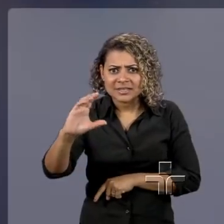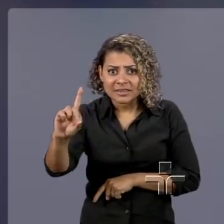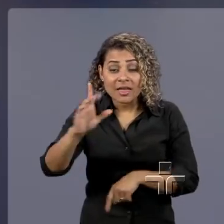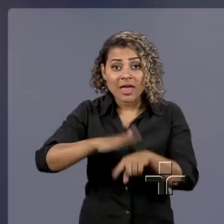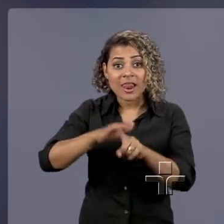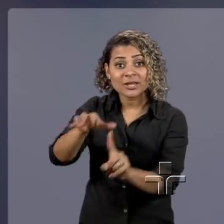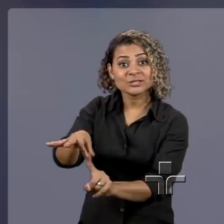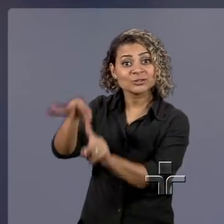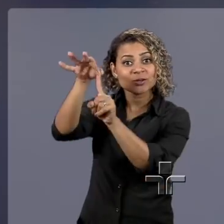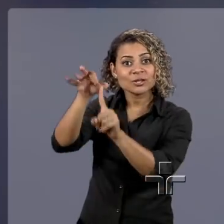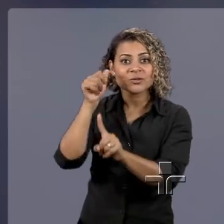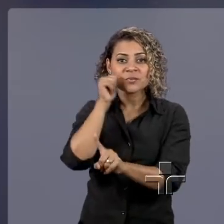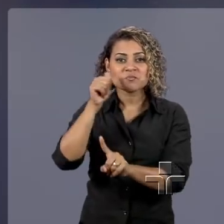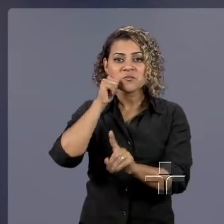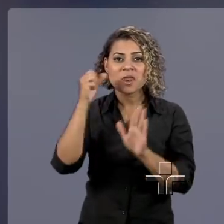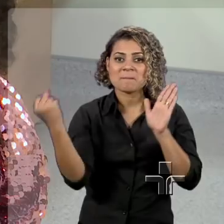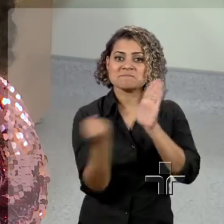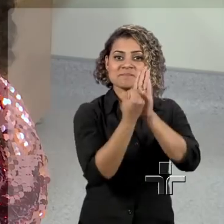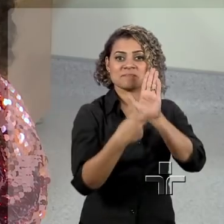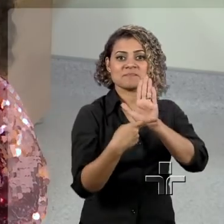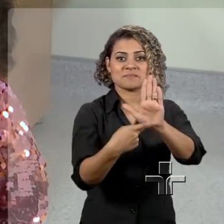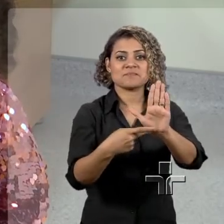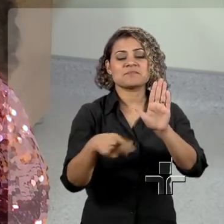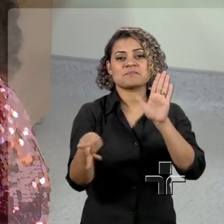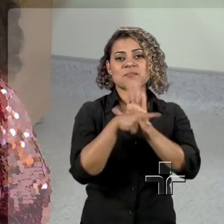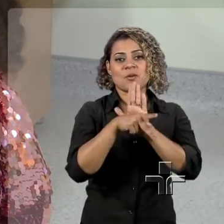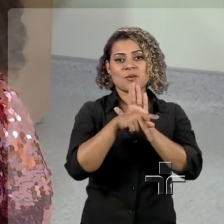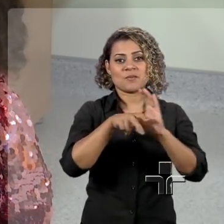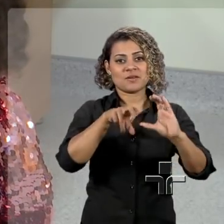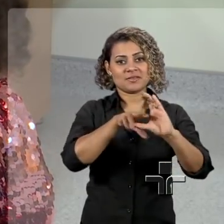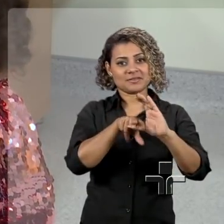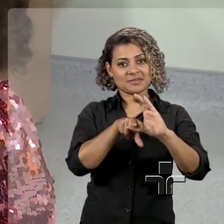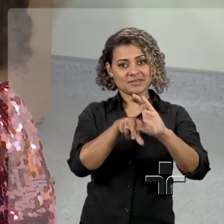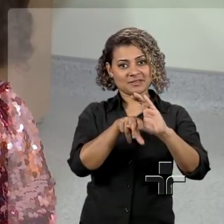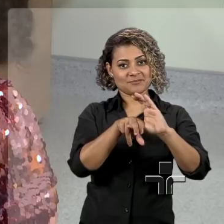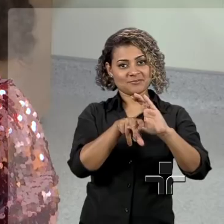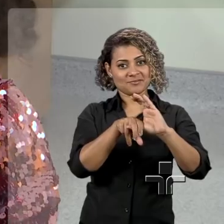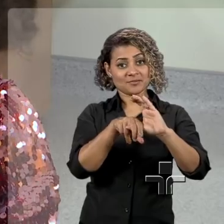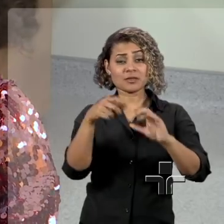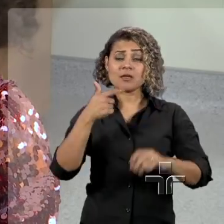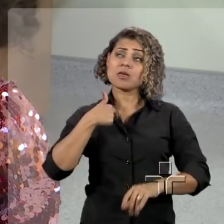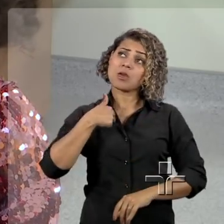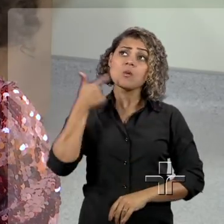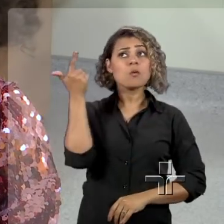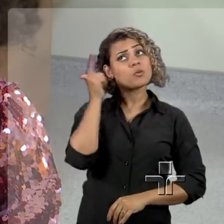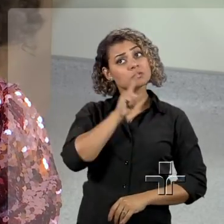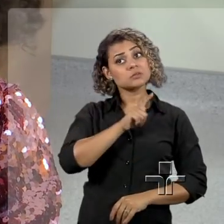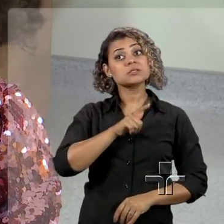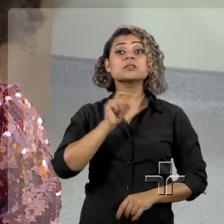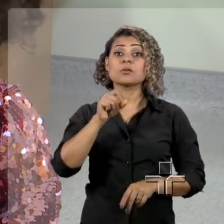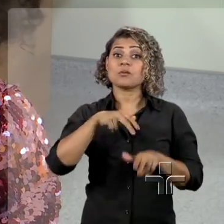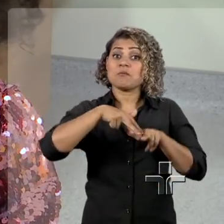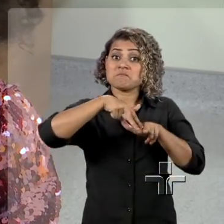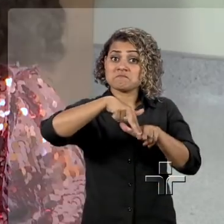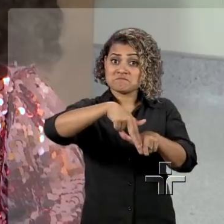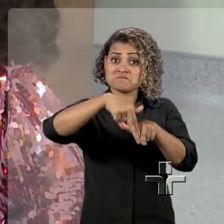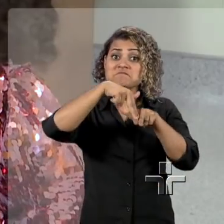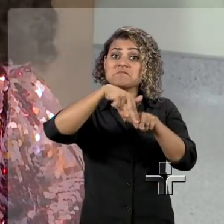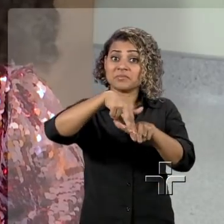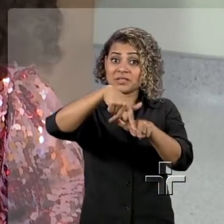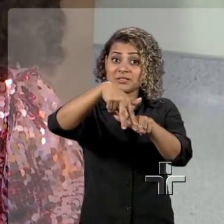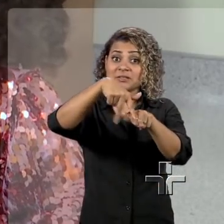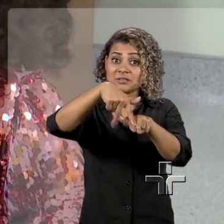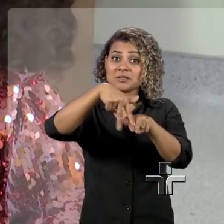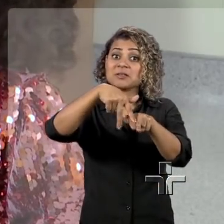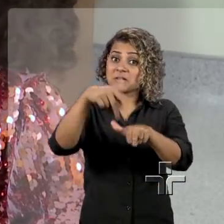escolhida como a criança símbolo do Teleton. Eu consigo andar de skate,